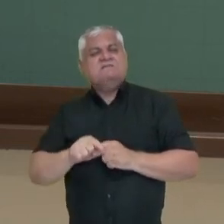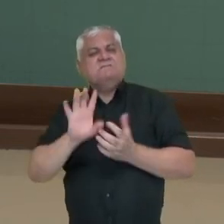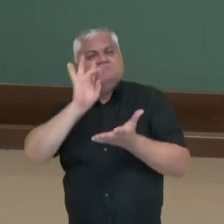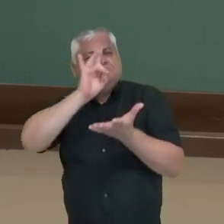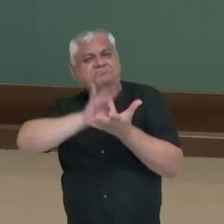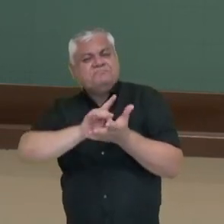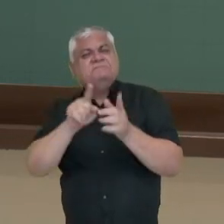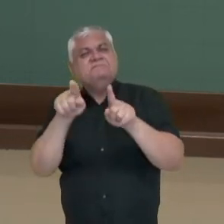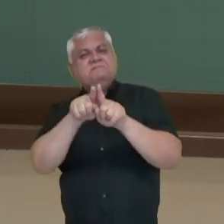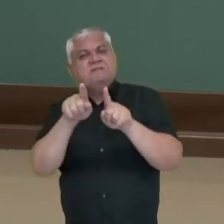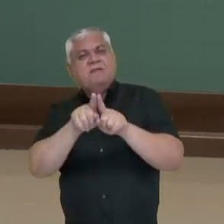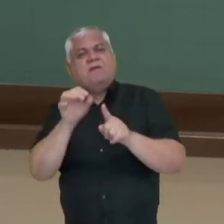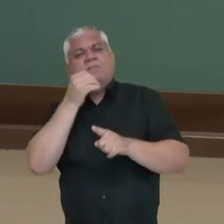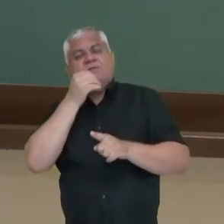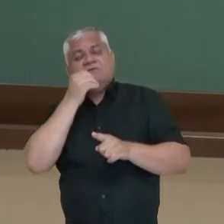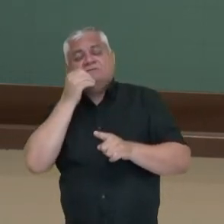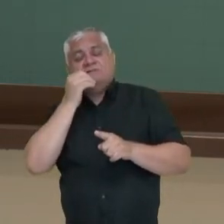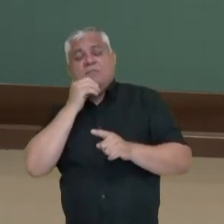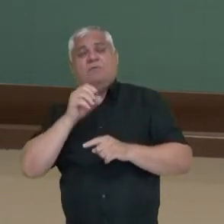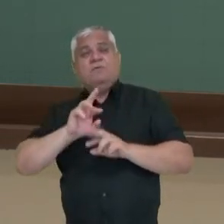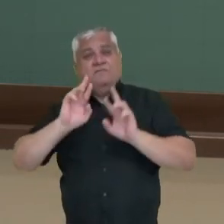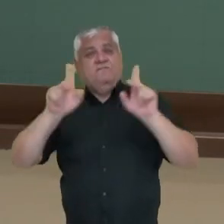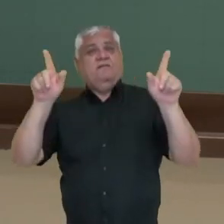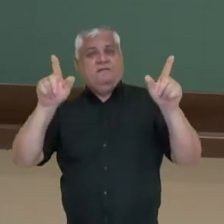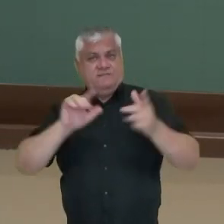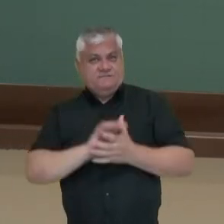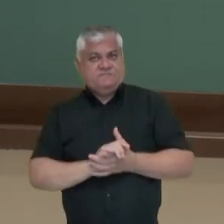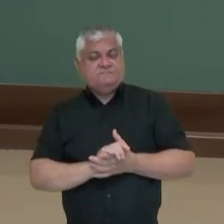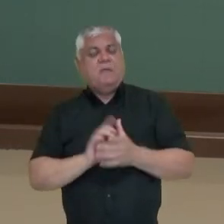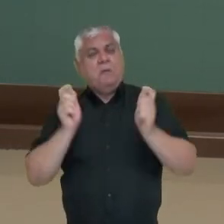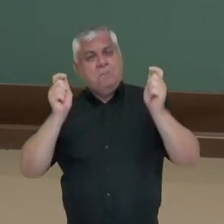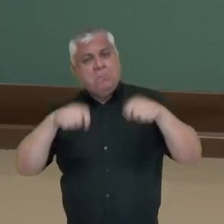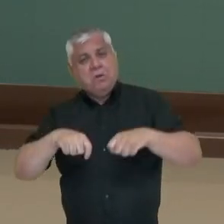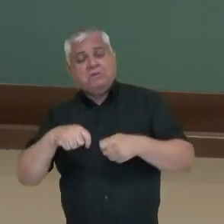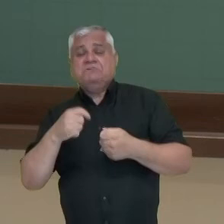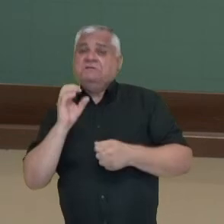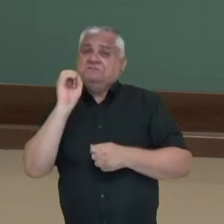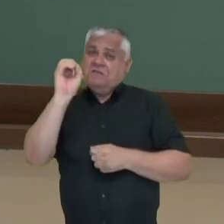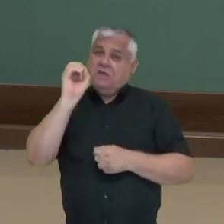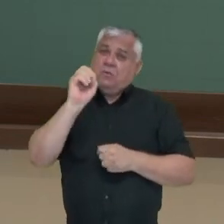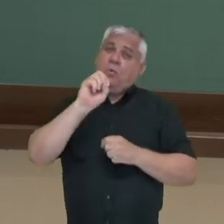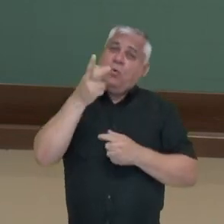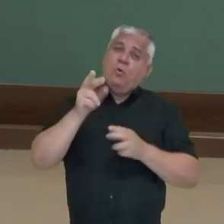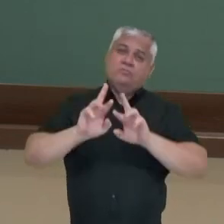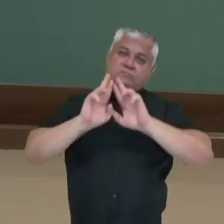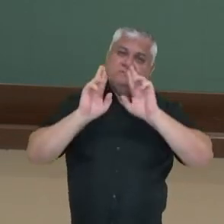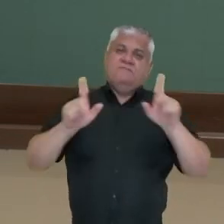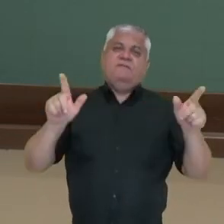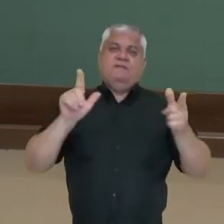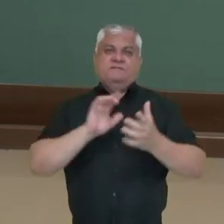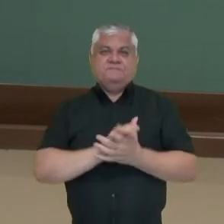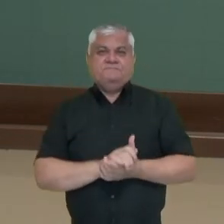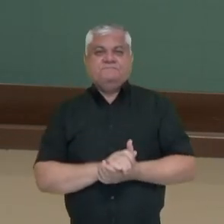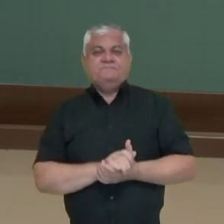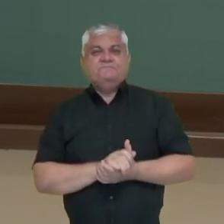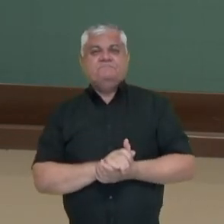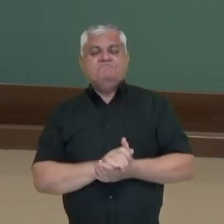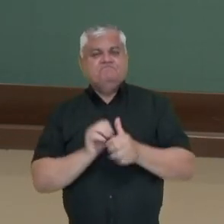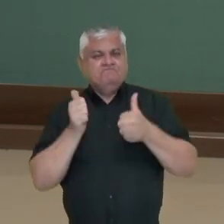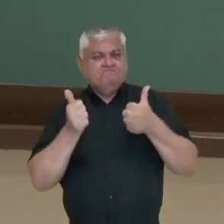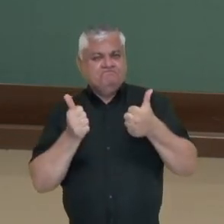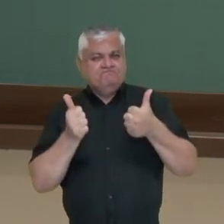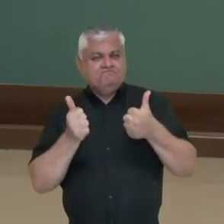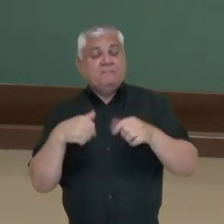também as raízes complexas, né? Então, tanto pode dar raízes reais quanto raízes não reais.